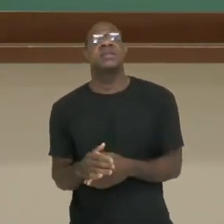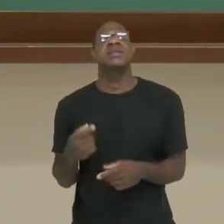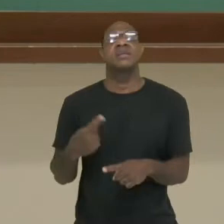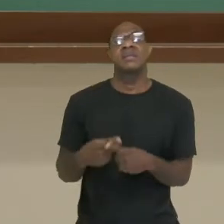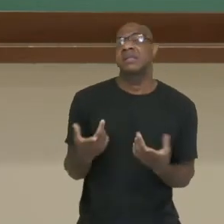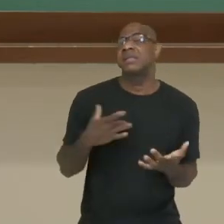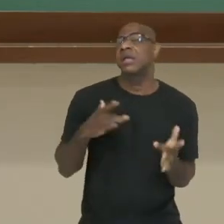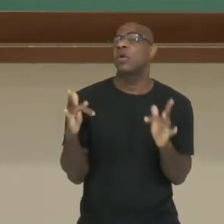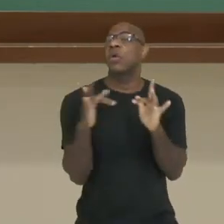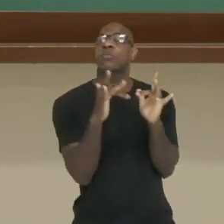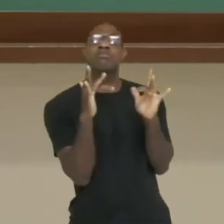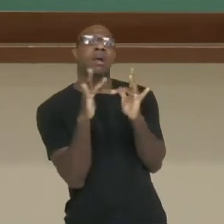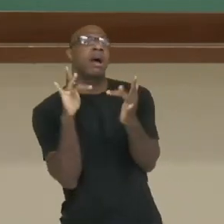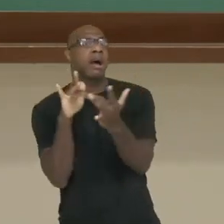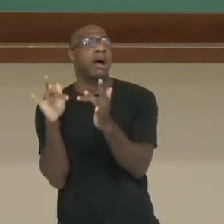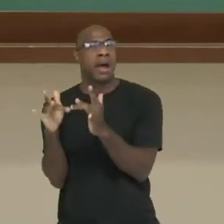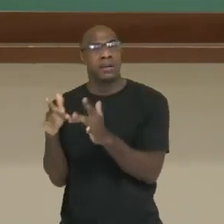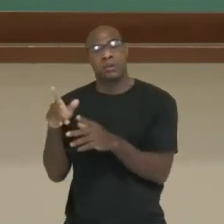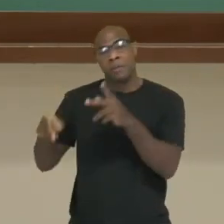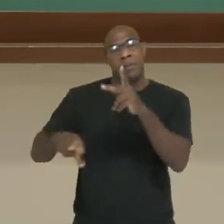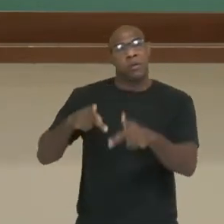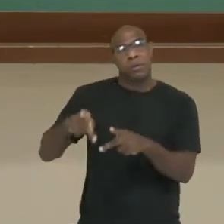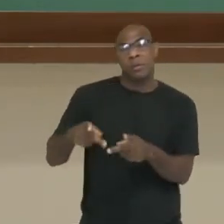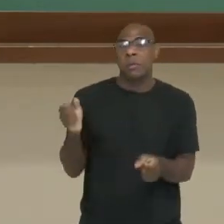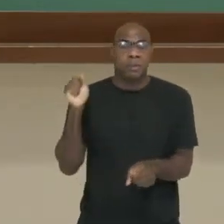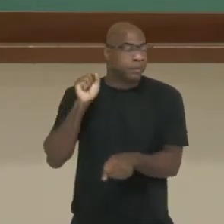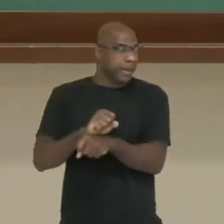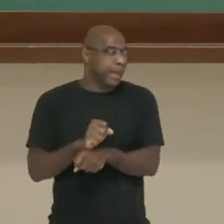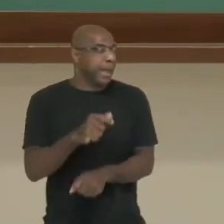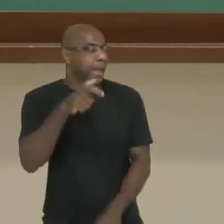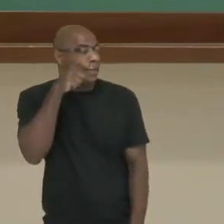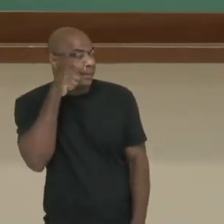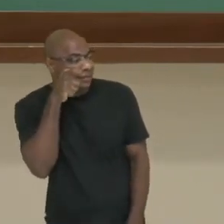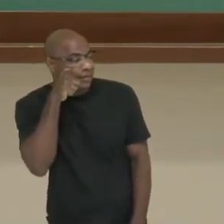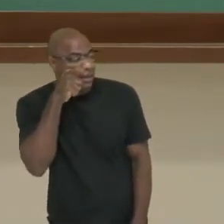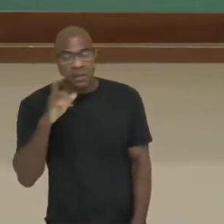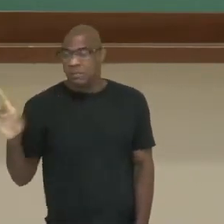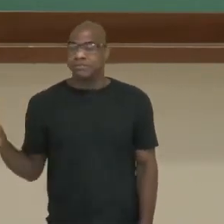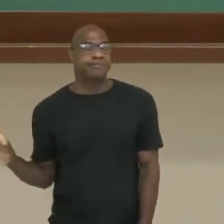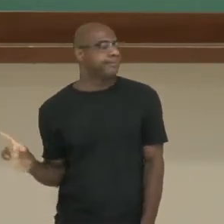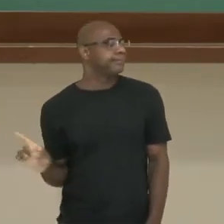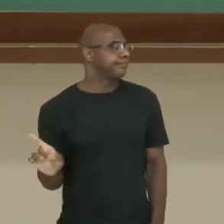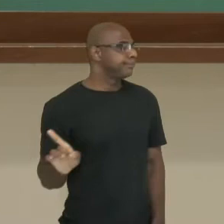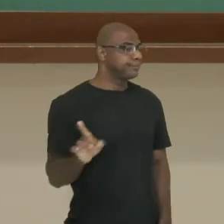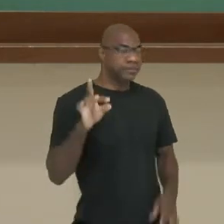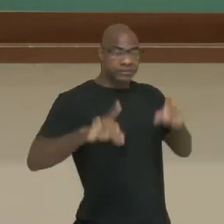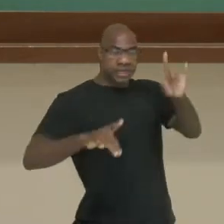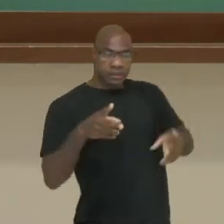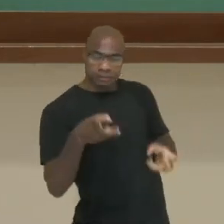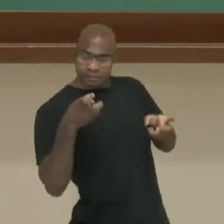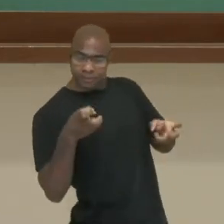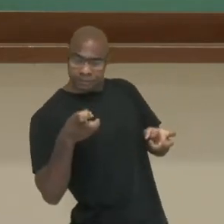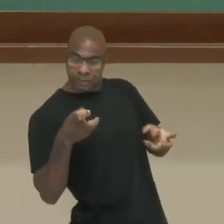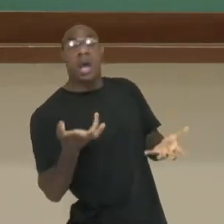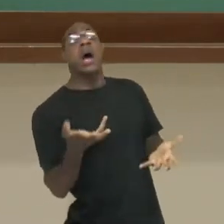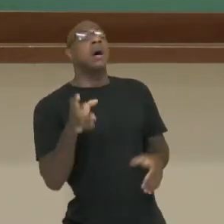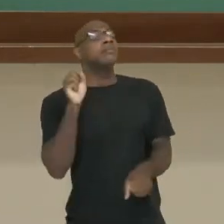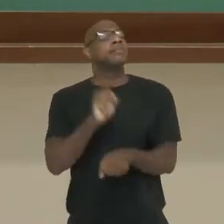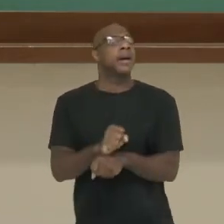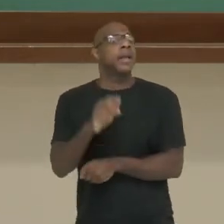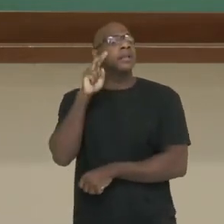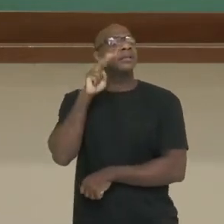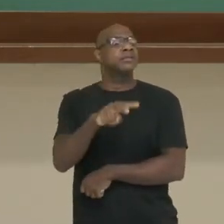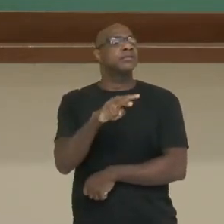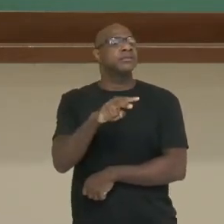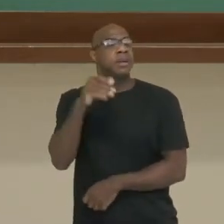em contato. O público pode parar assistir, o público pode estar passando, né, e perceber aquela apresentação e querer